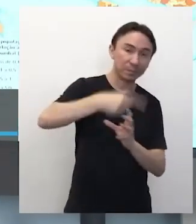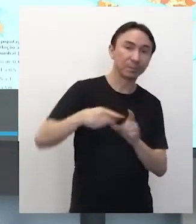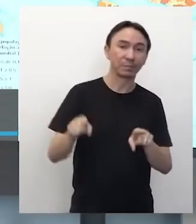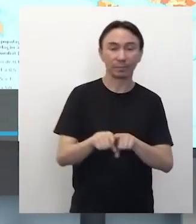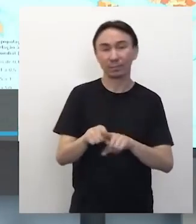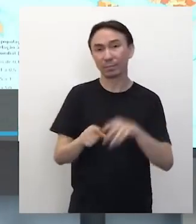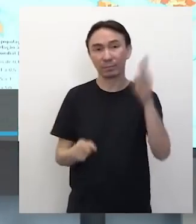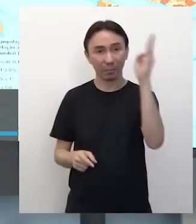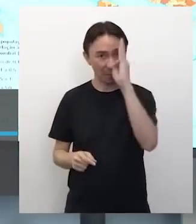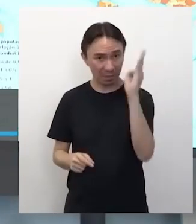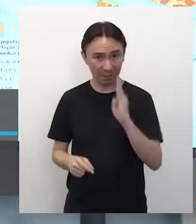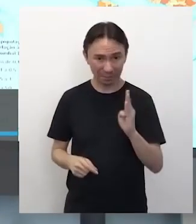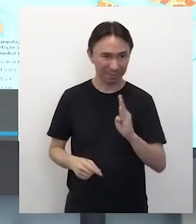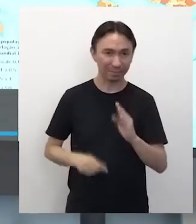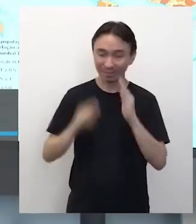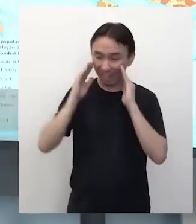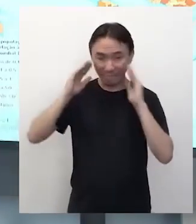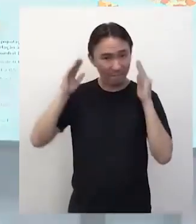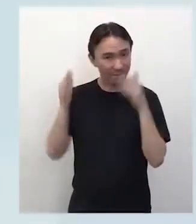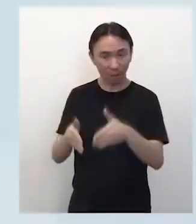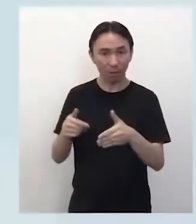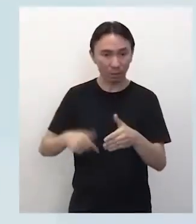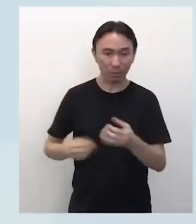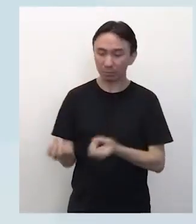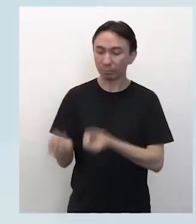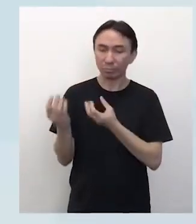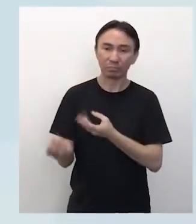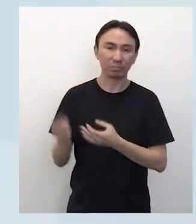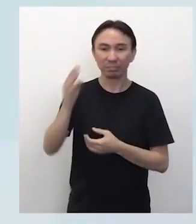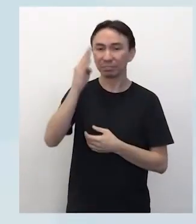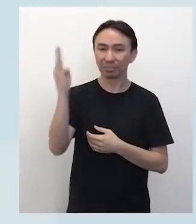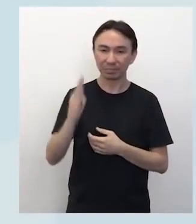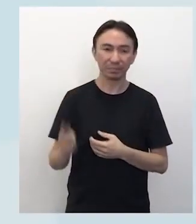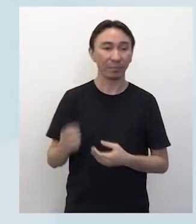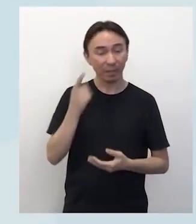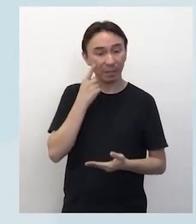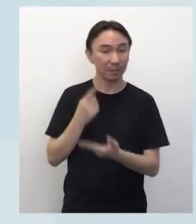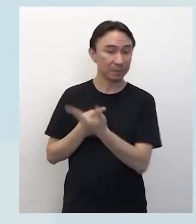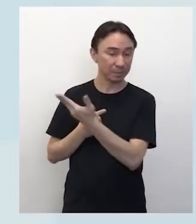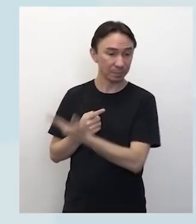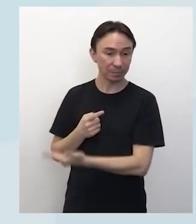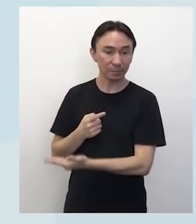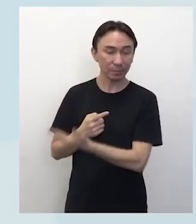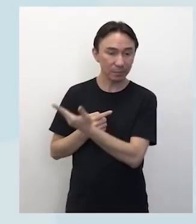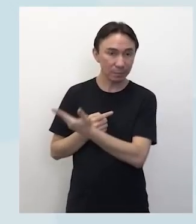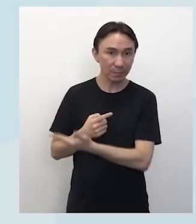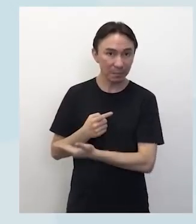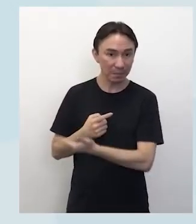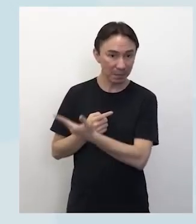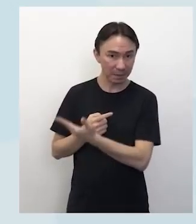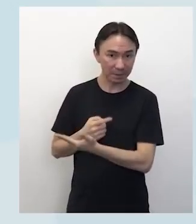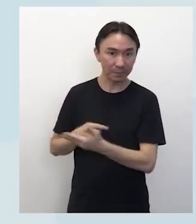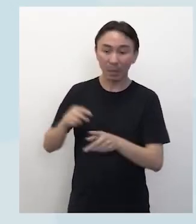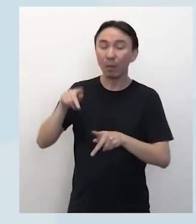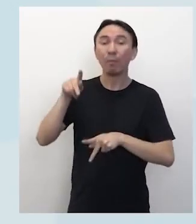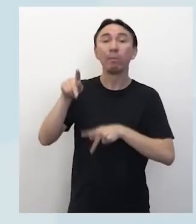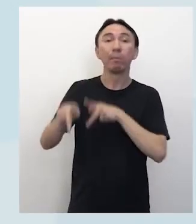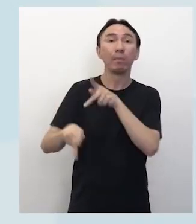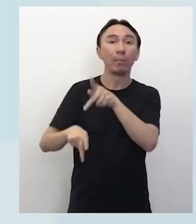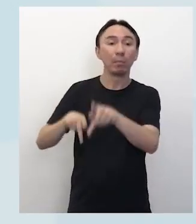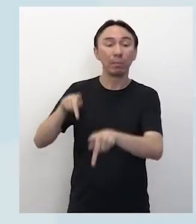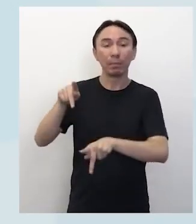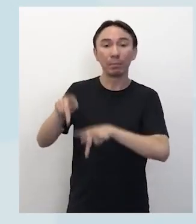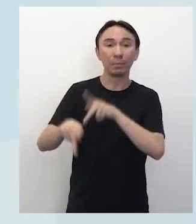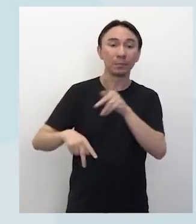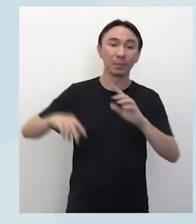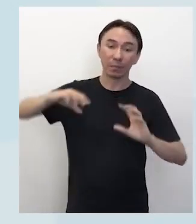para dados brasileiros, né? Vamos aí na próxima tela para a gente acompanhar um mapa da população mundial, dados aí de